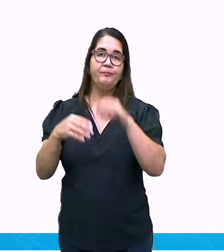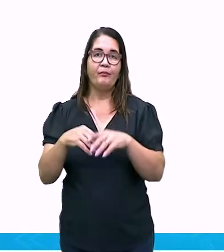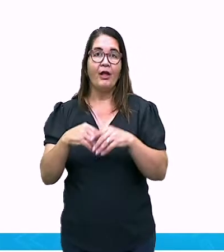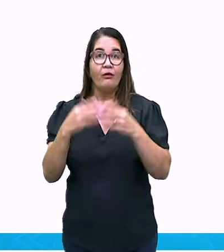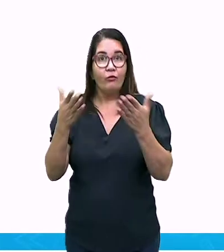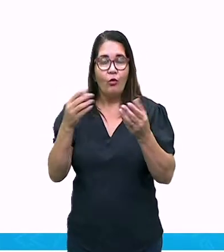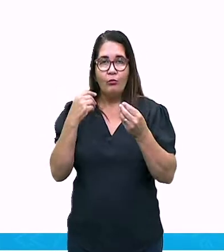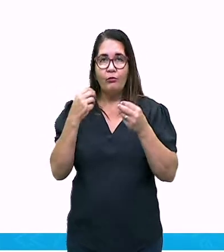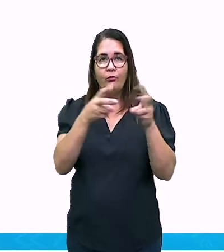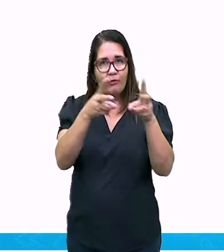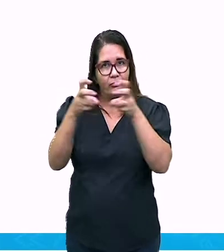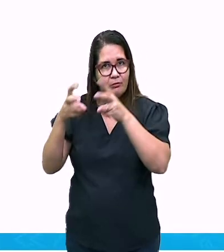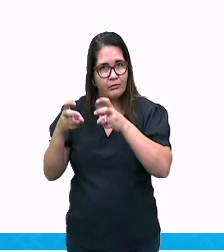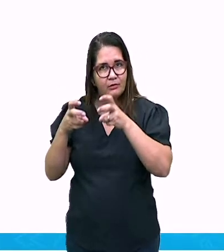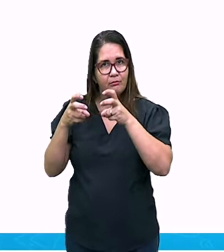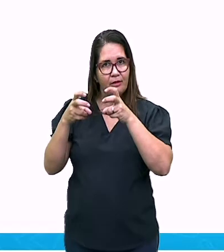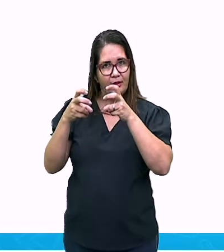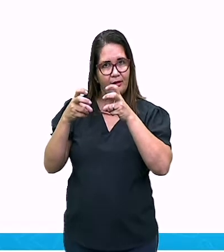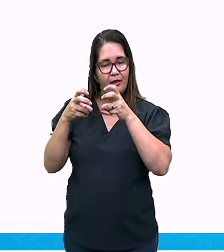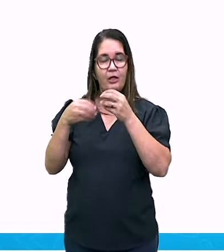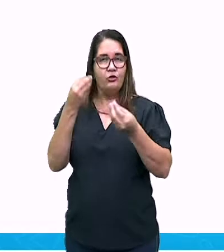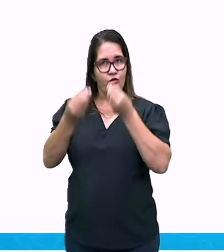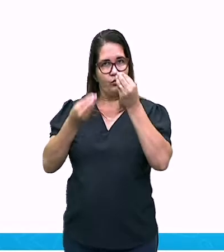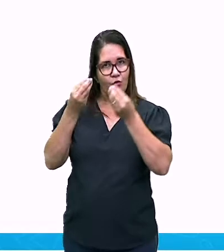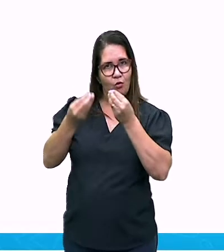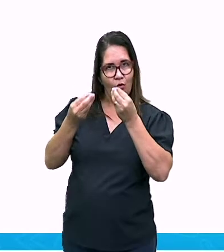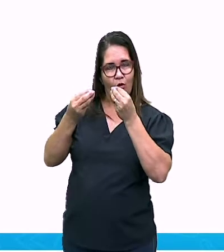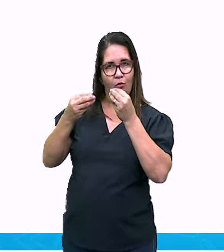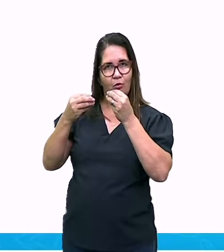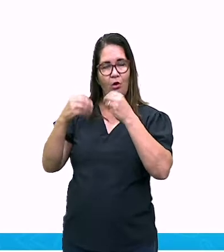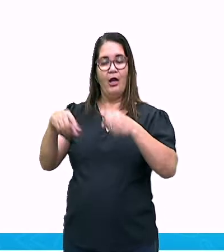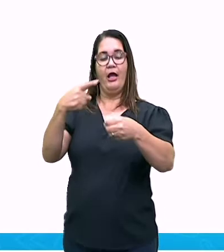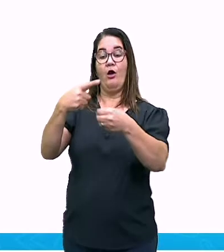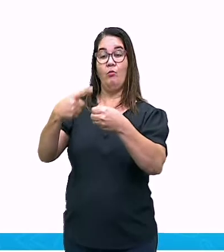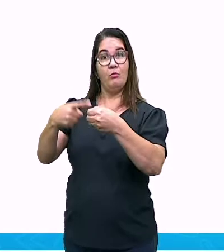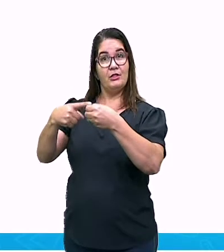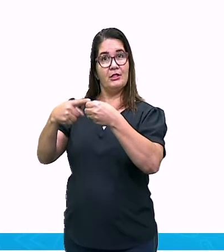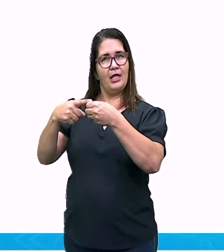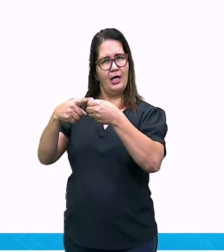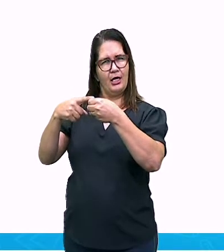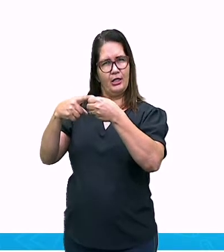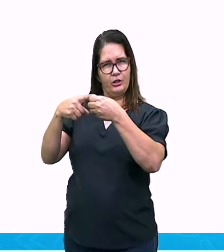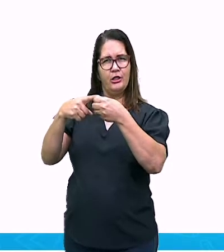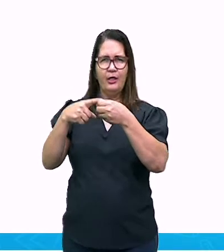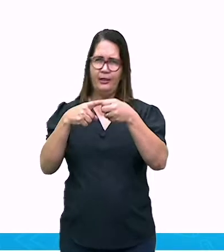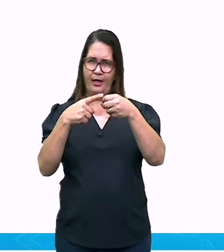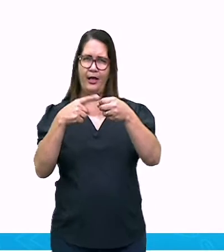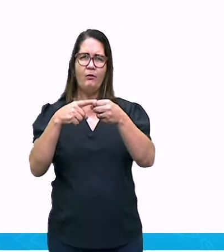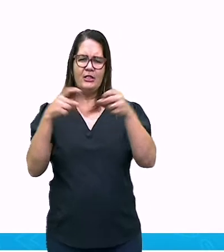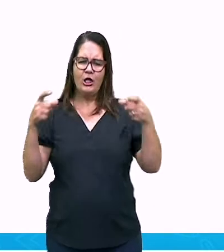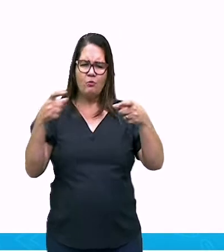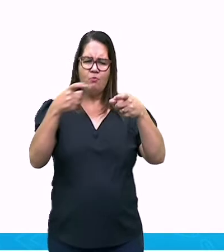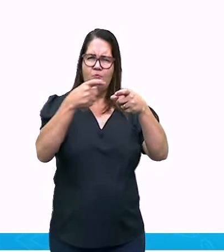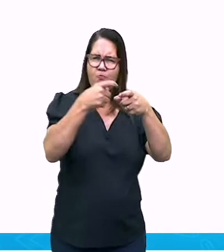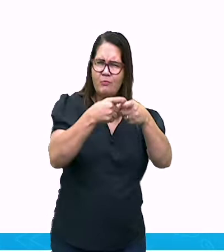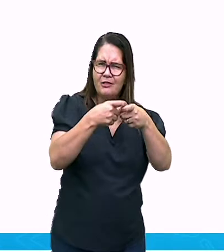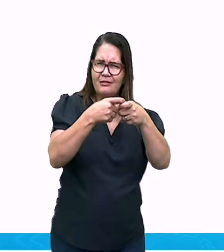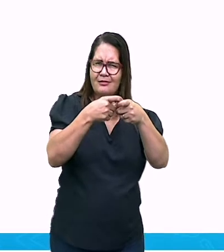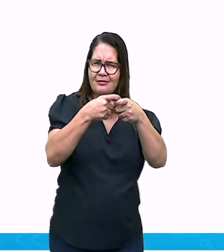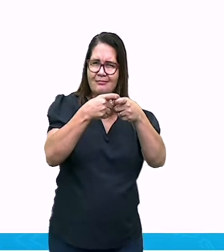mas sim aquela delimitada por um período urbano, que também é